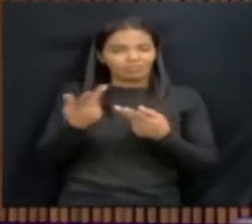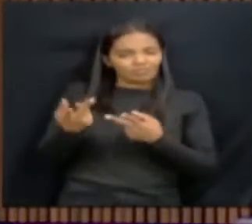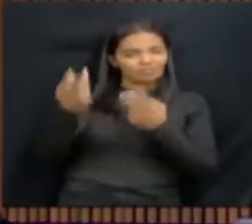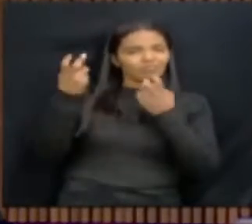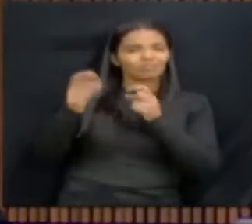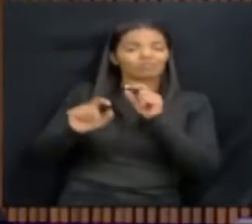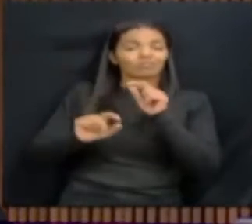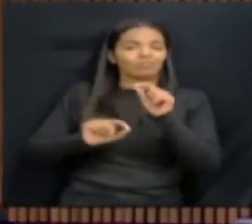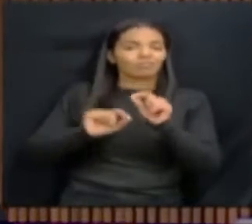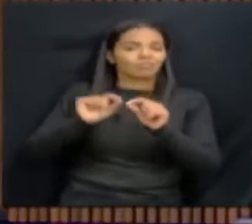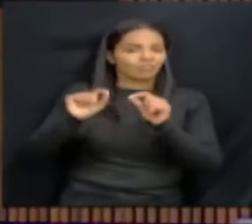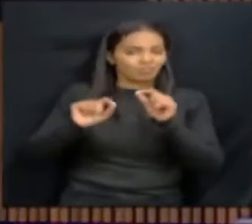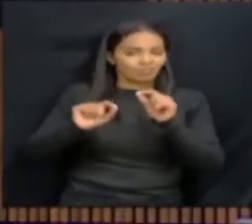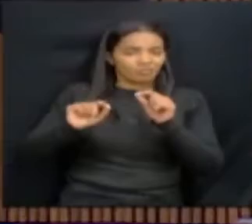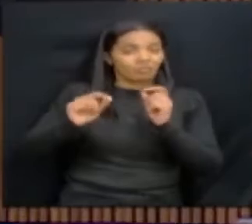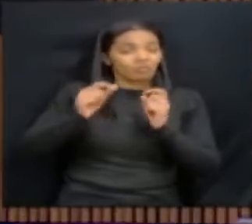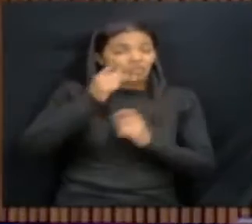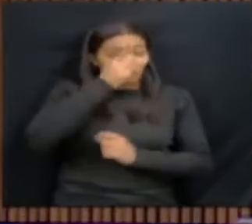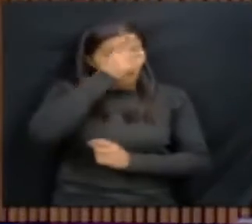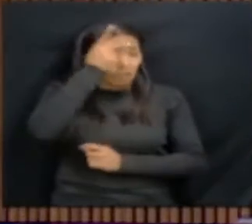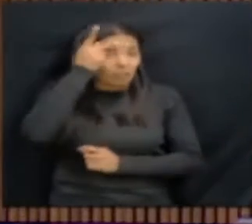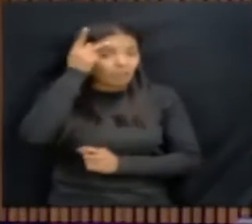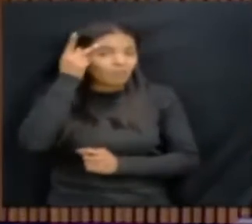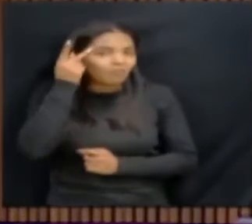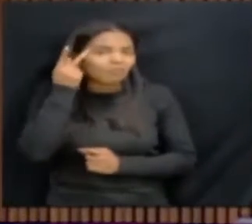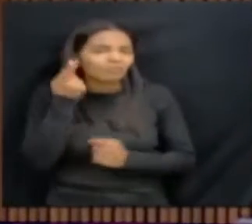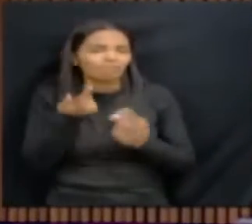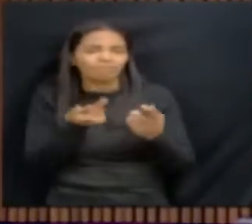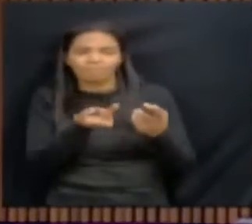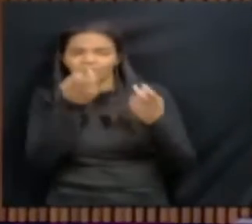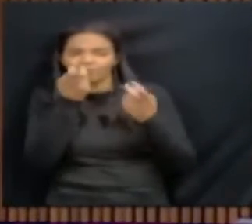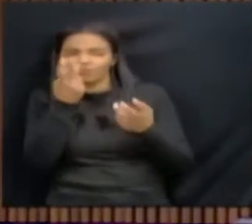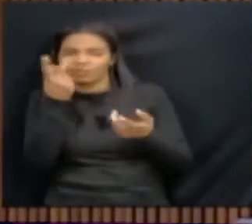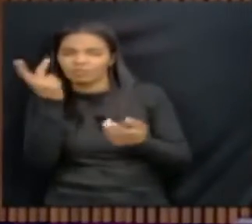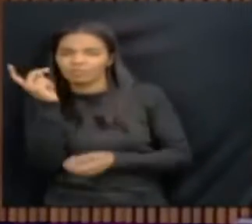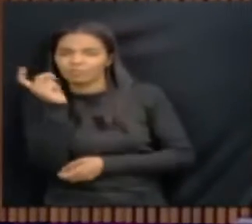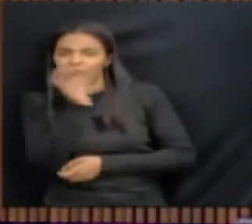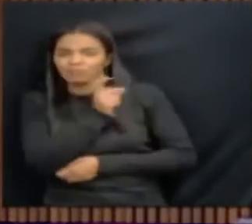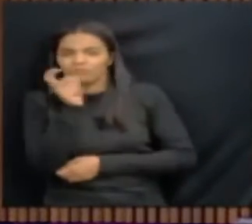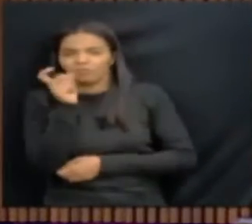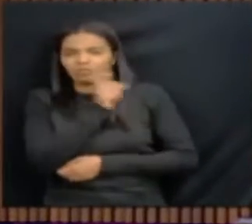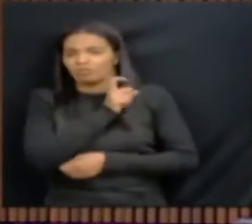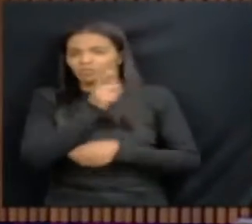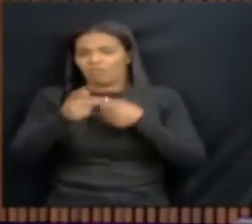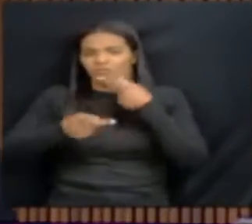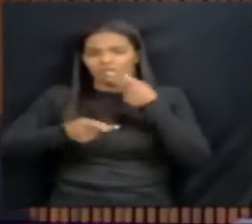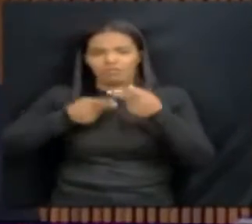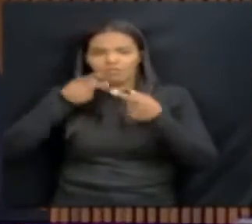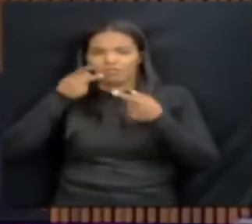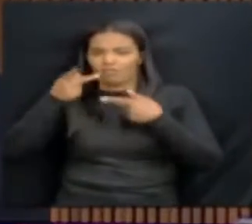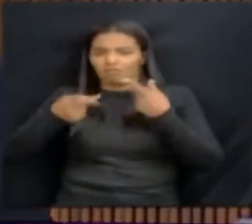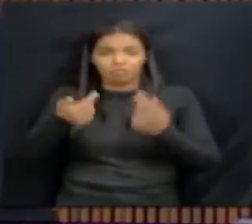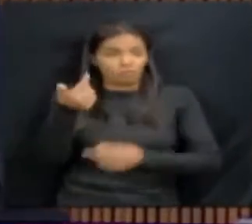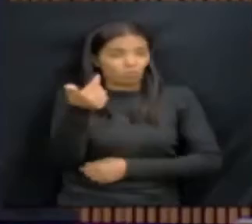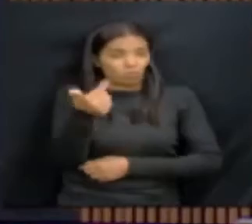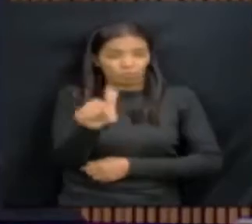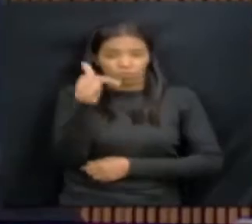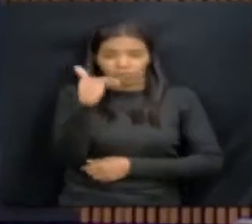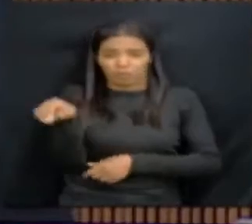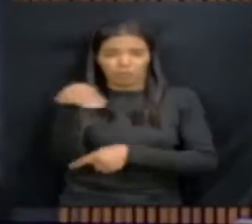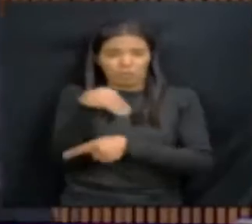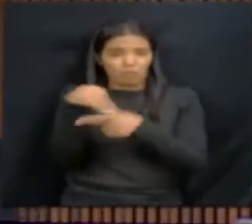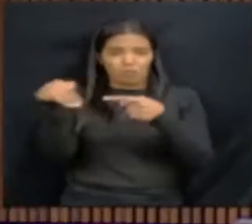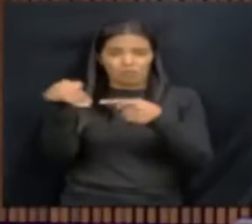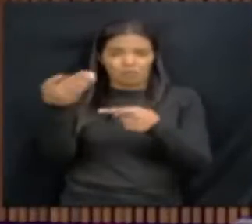com que as pessoas entendam que não era verdade. Que não existia o que eles